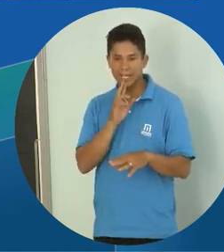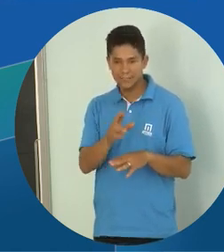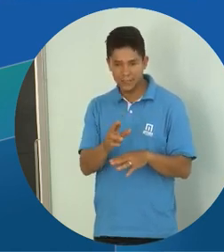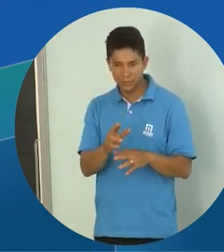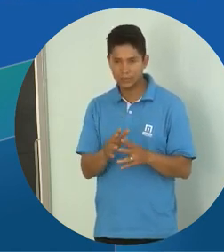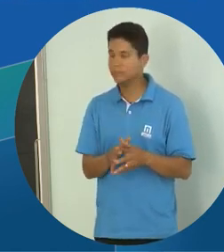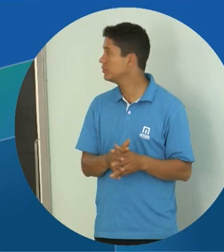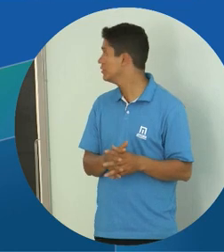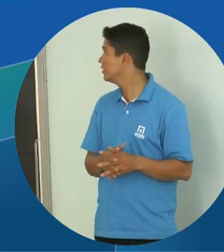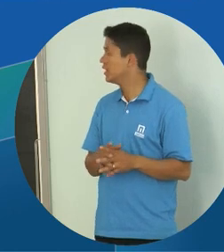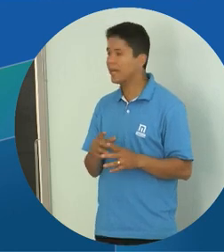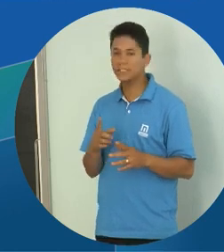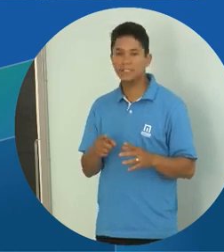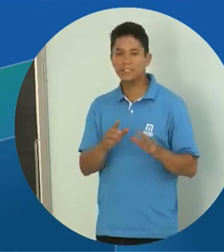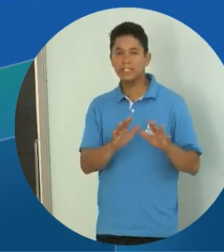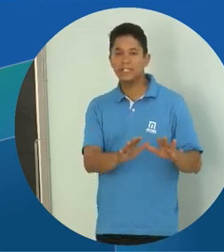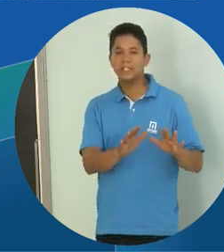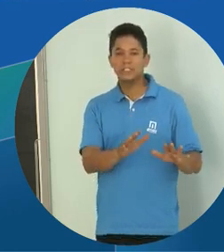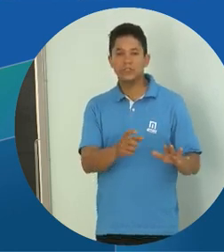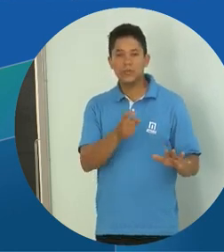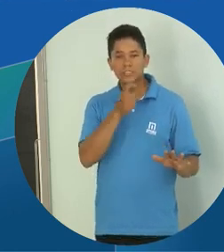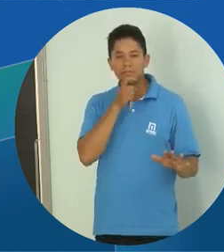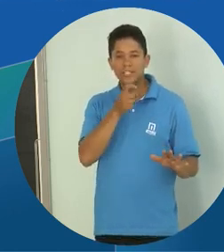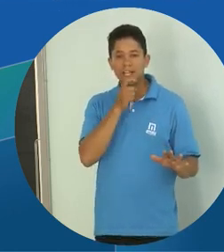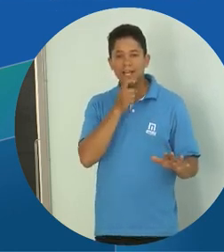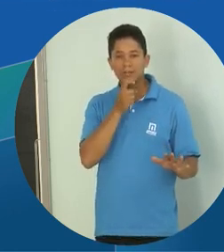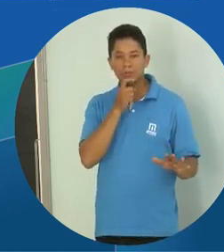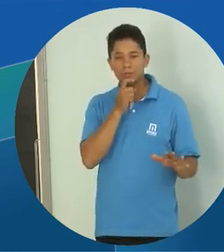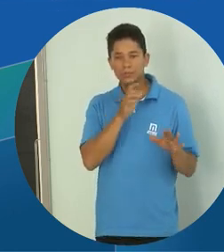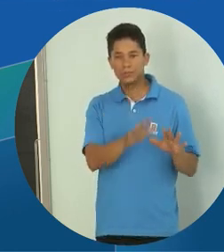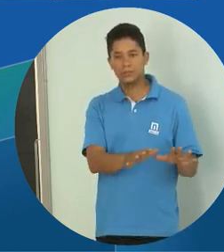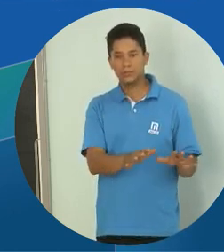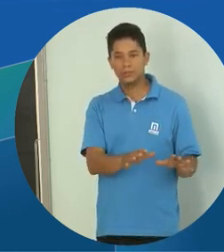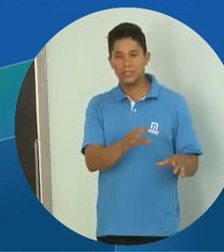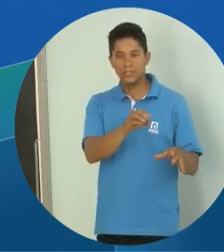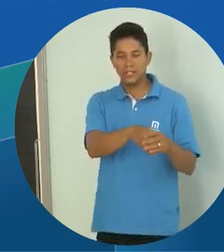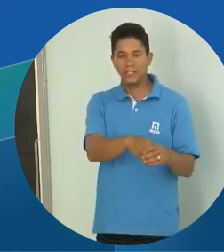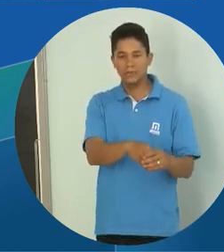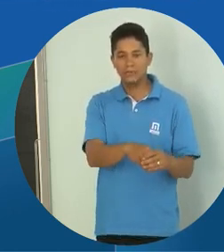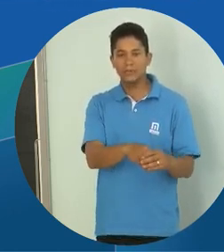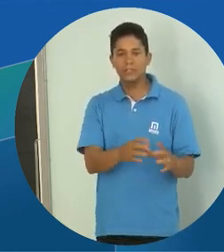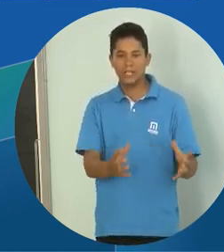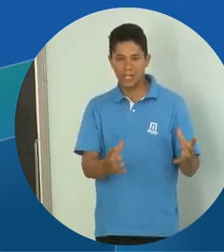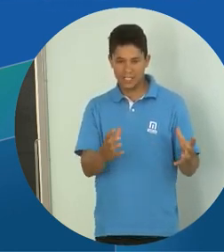produto, a gente colocou o produto dentro de uma caixa d'água e colocou gelo por